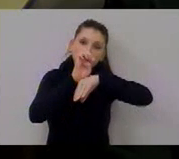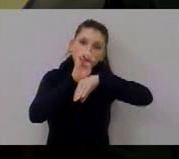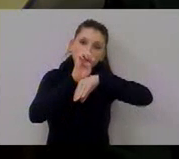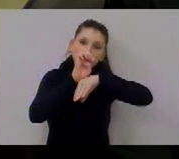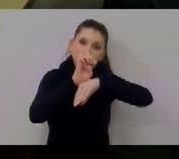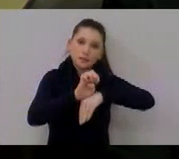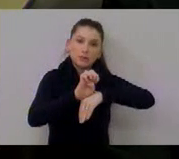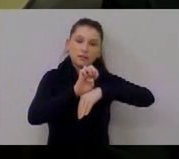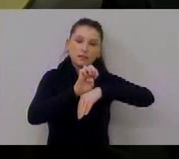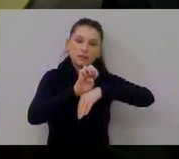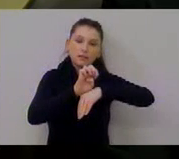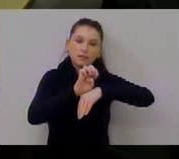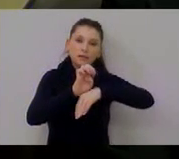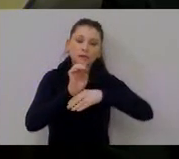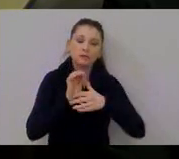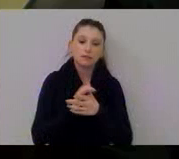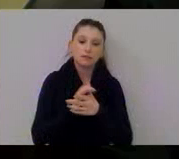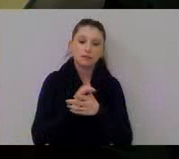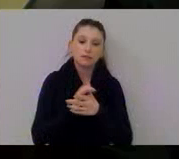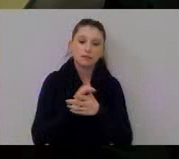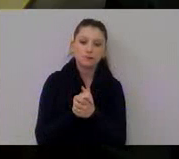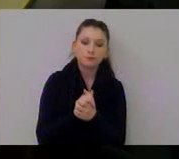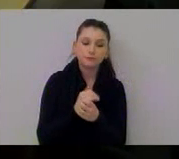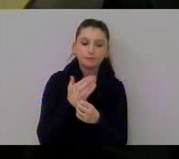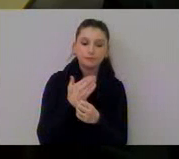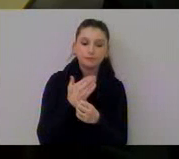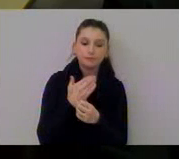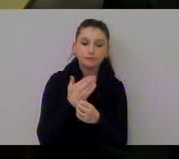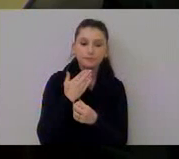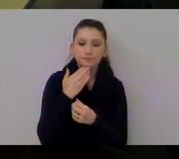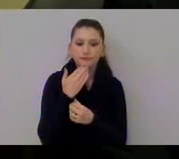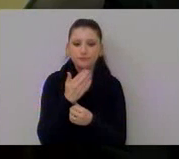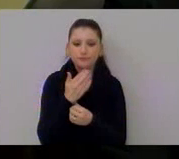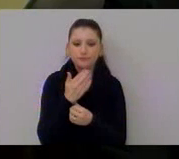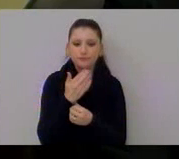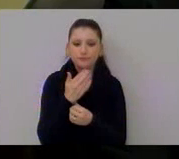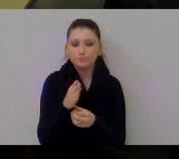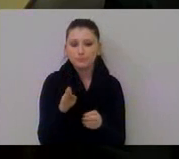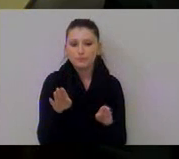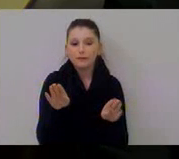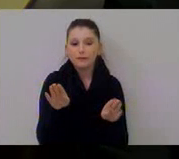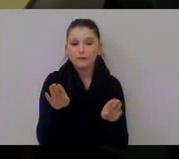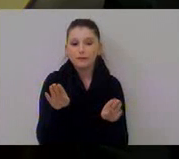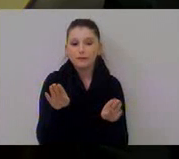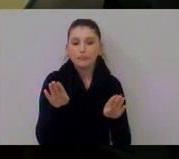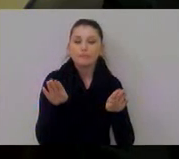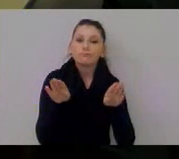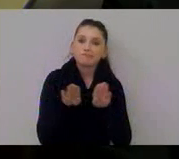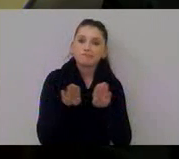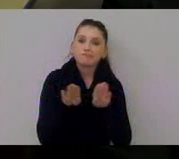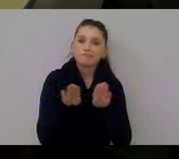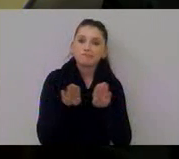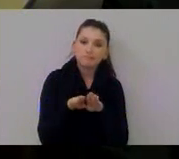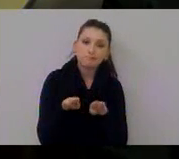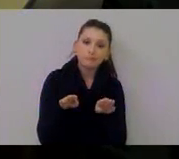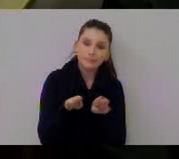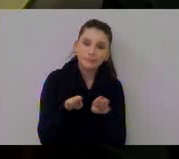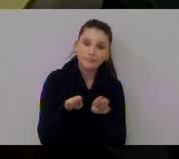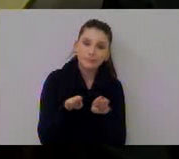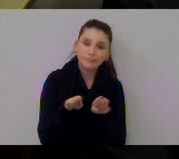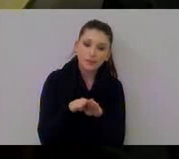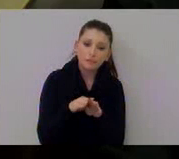Pedimos também a consideração de vocês pela